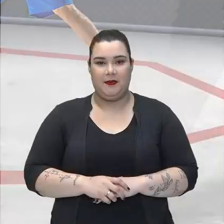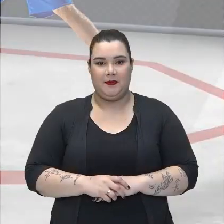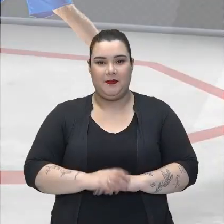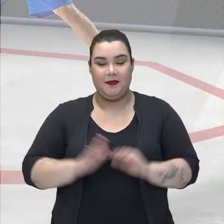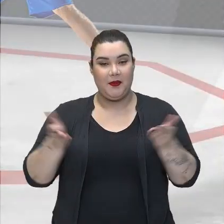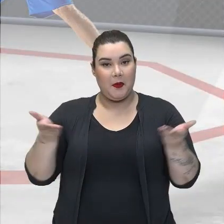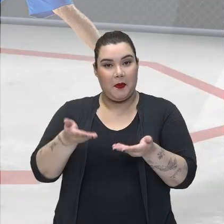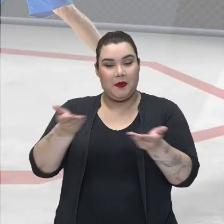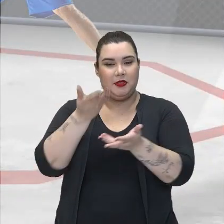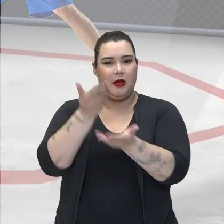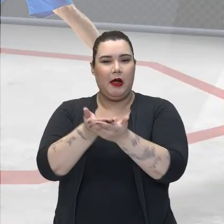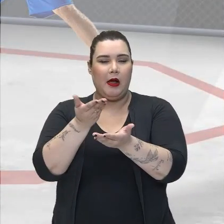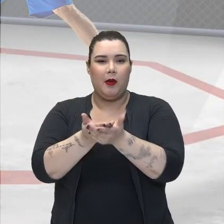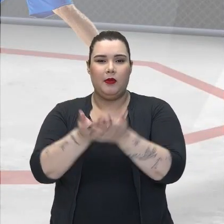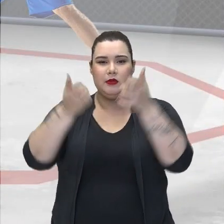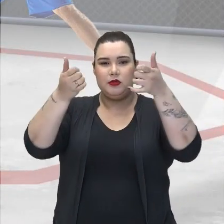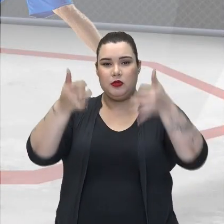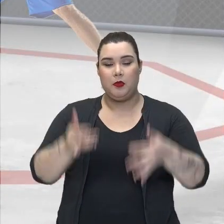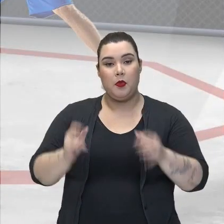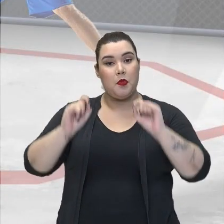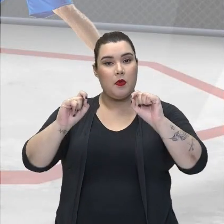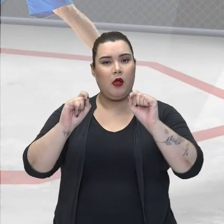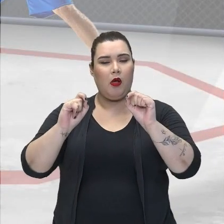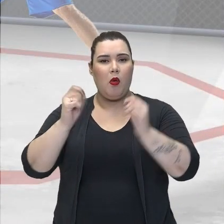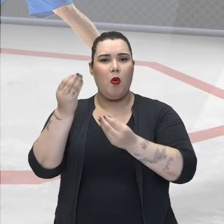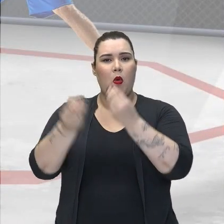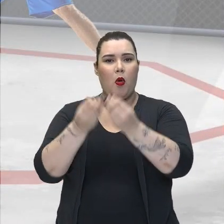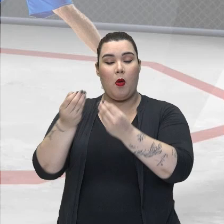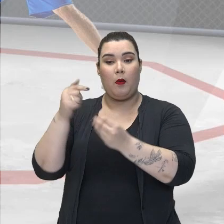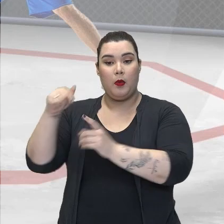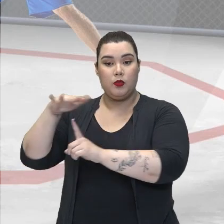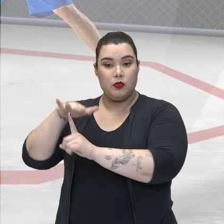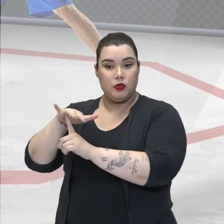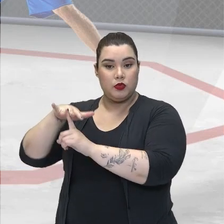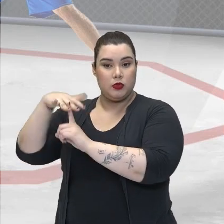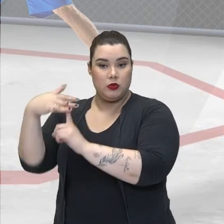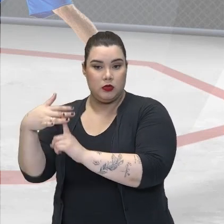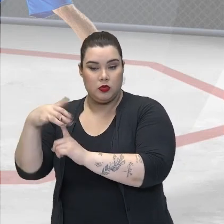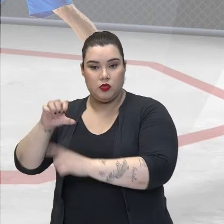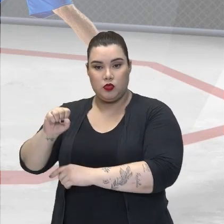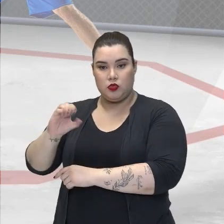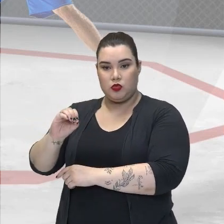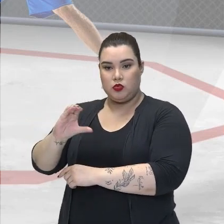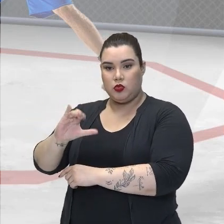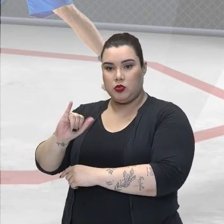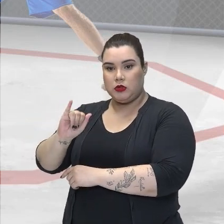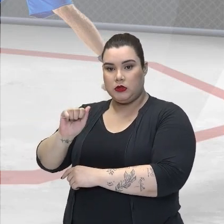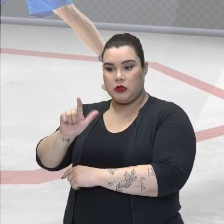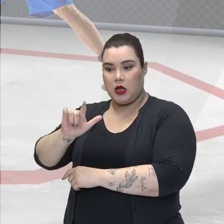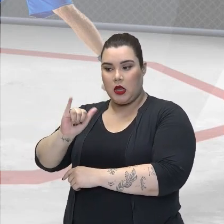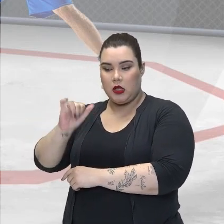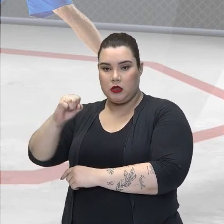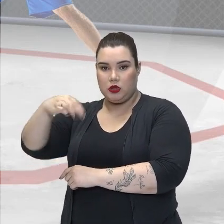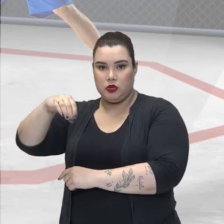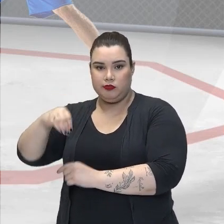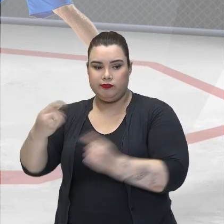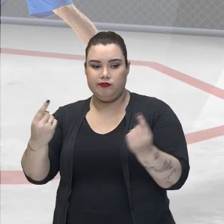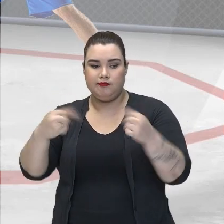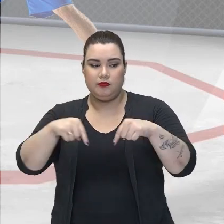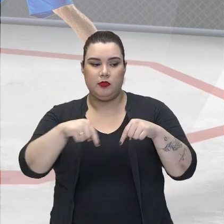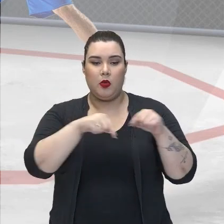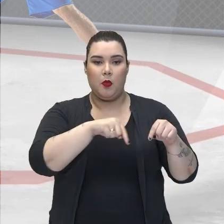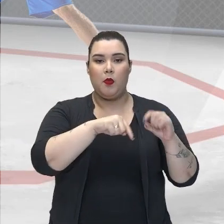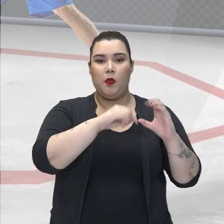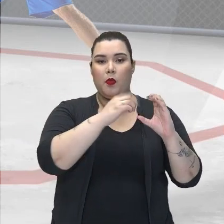Nesta aula, nós vamos falar de socialismo e capitalismo. Vamos entender o que é o